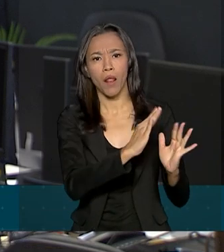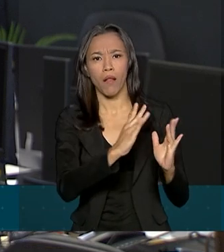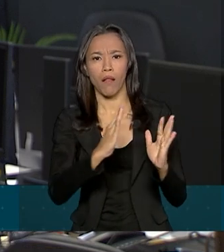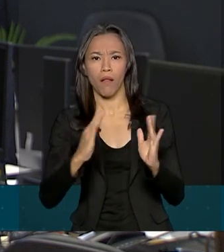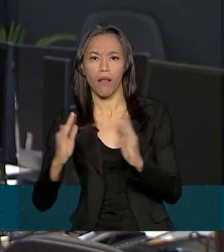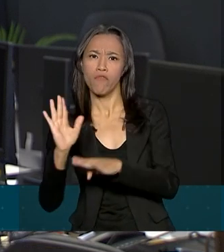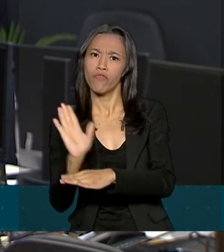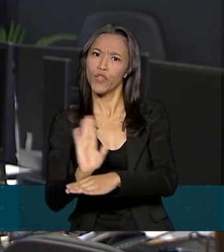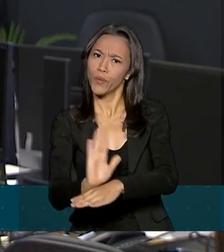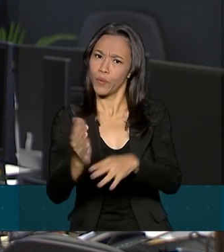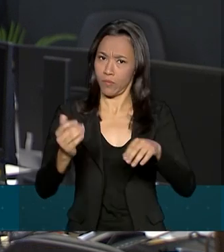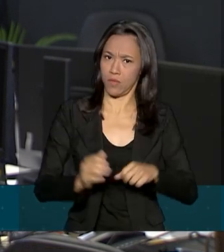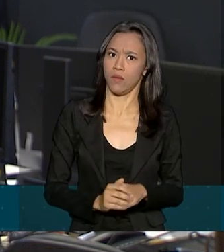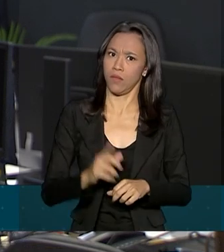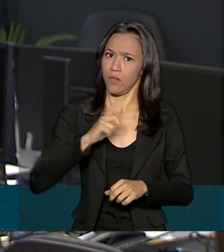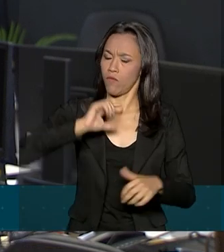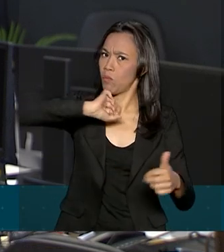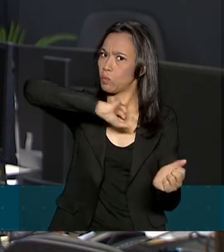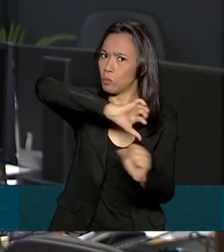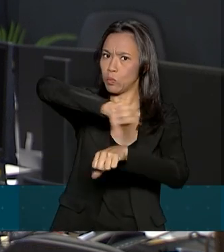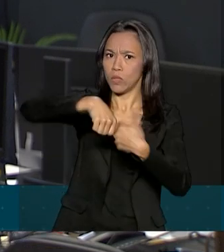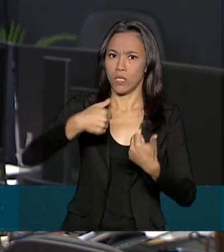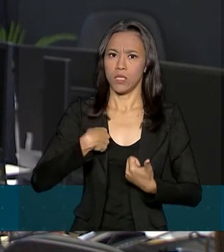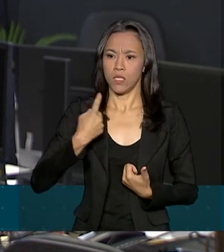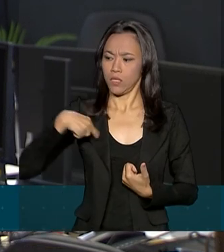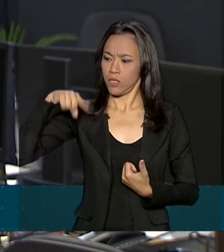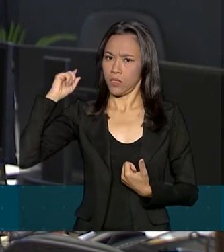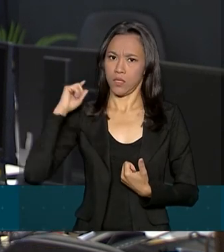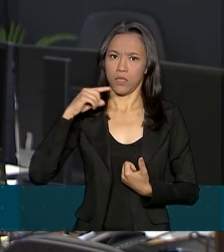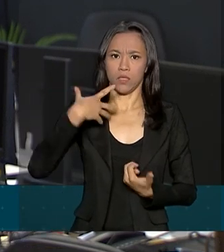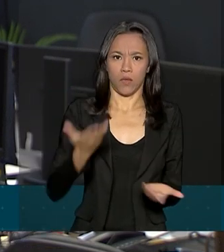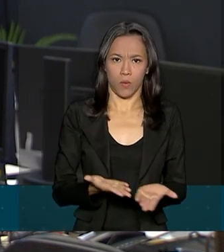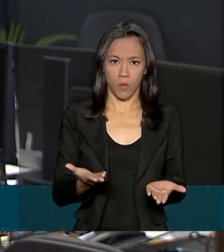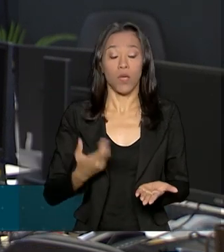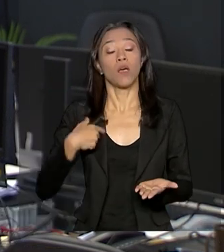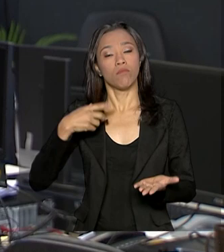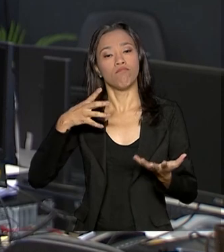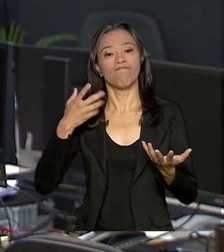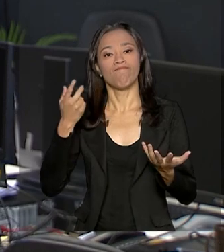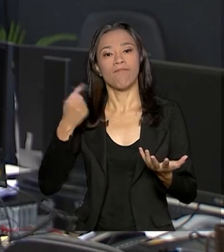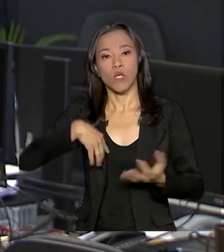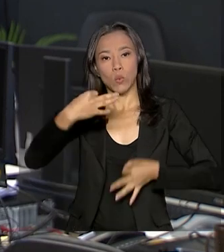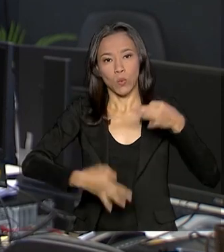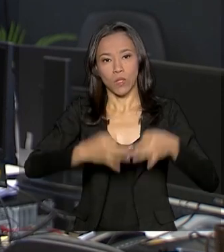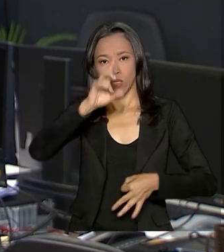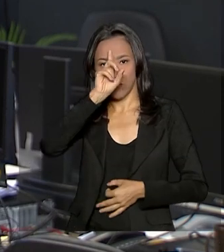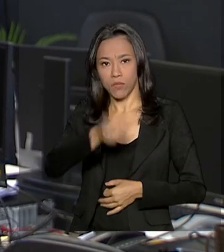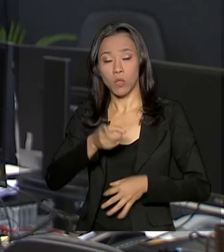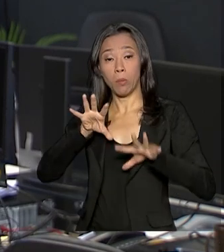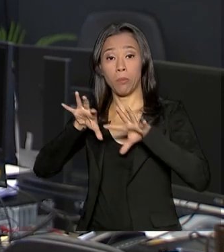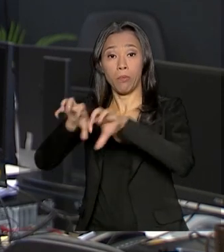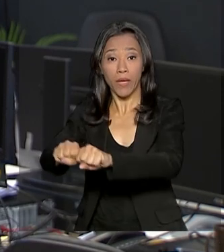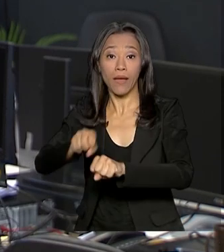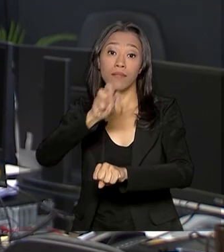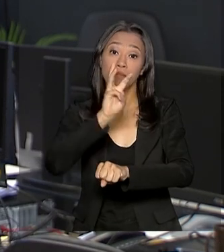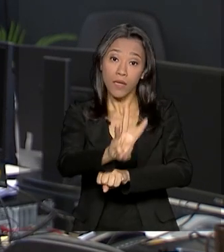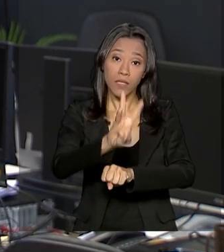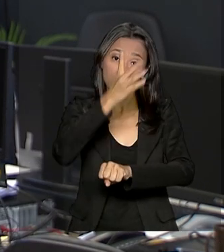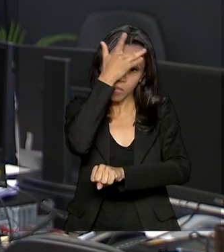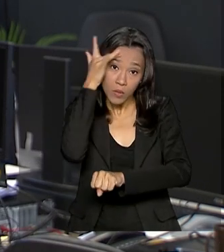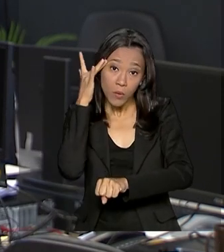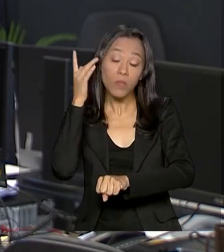durante o fim de semana a justiça decretou a prisão temporária de três suspeitos de participar do roubo